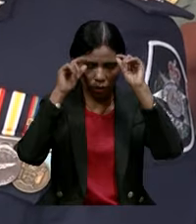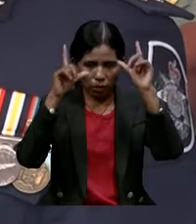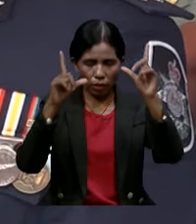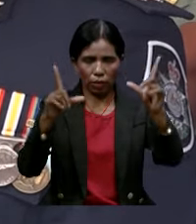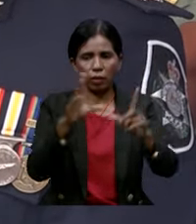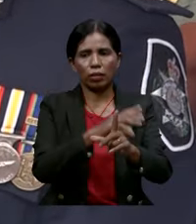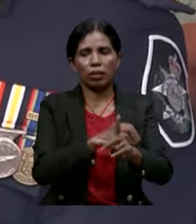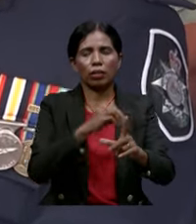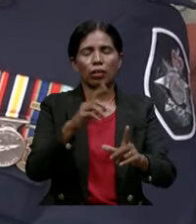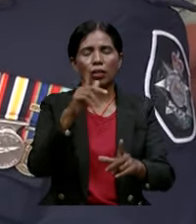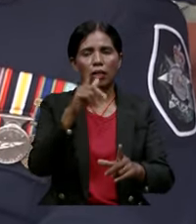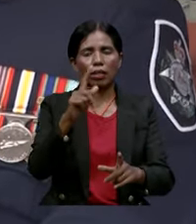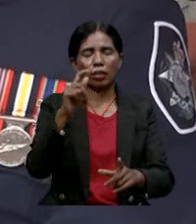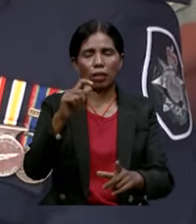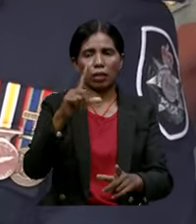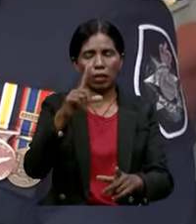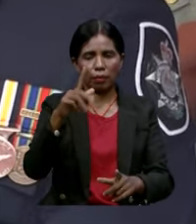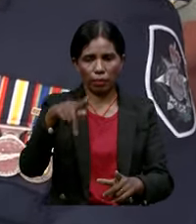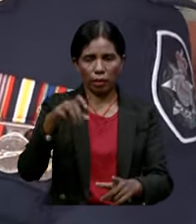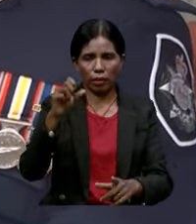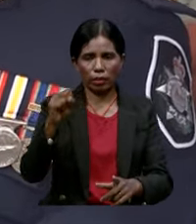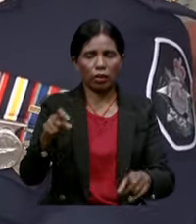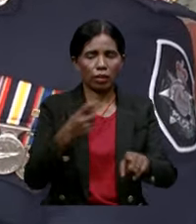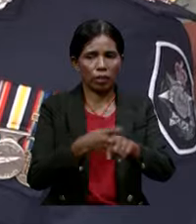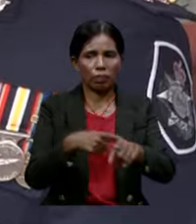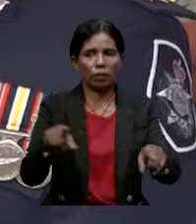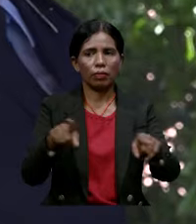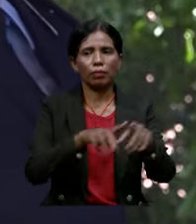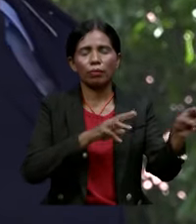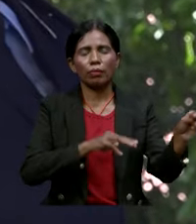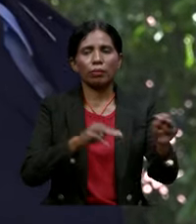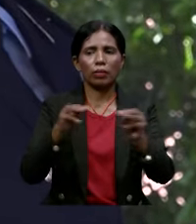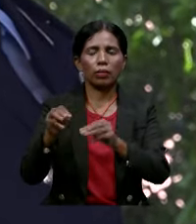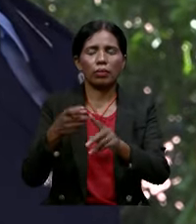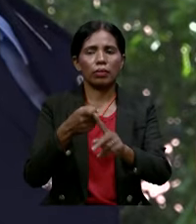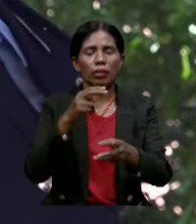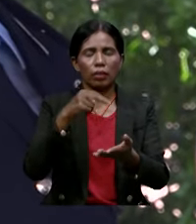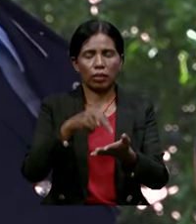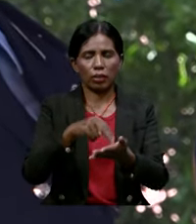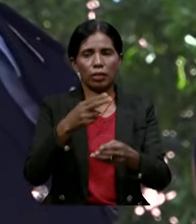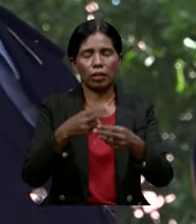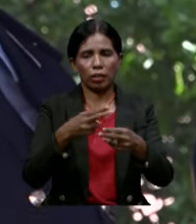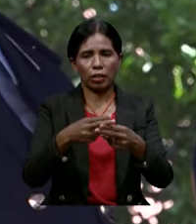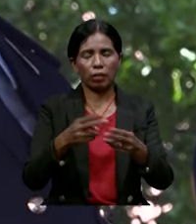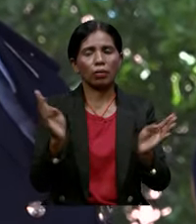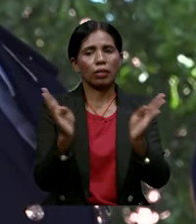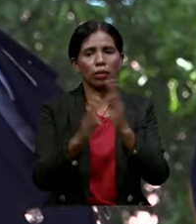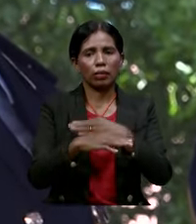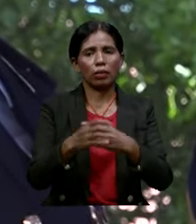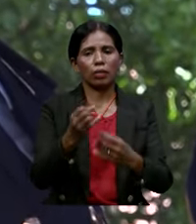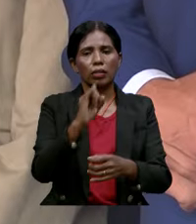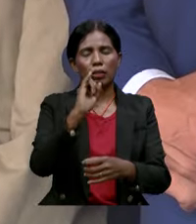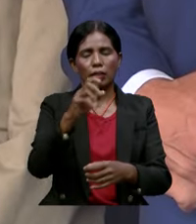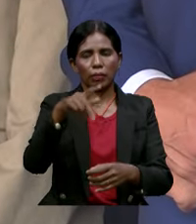Service KTLPS e a tempo ne behanesan muda fali husinaran TLPS na filak ba Timor